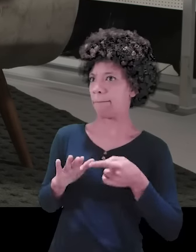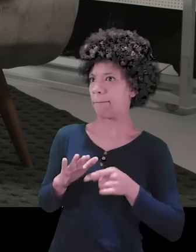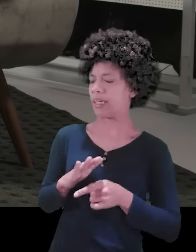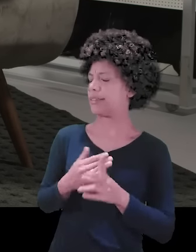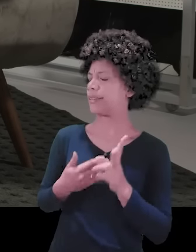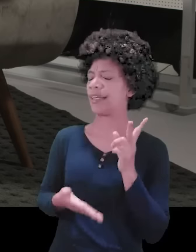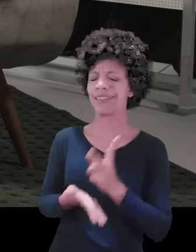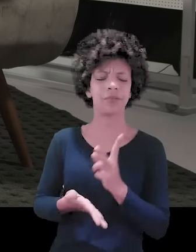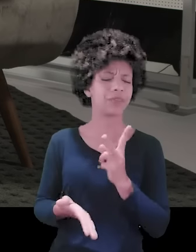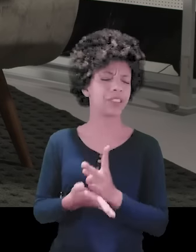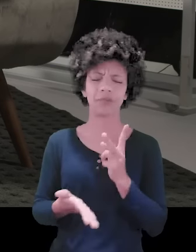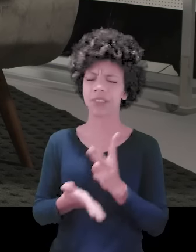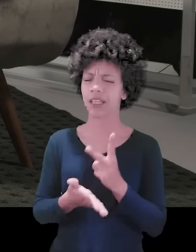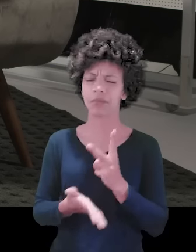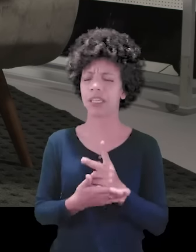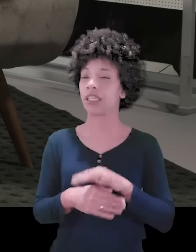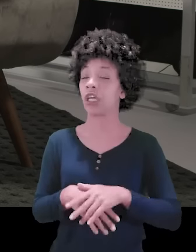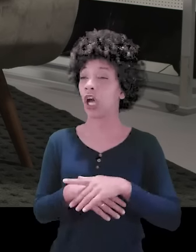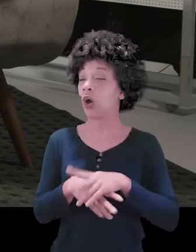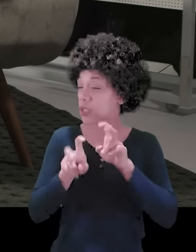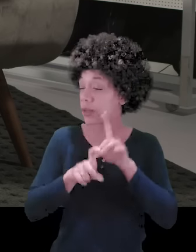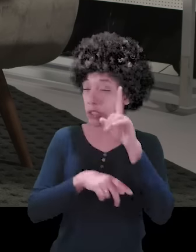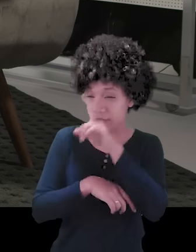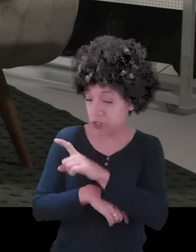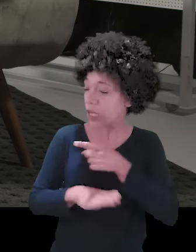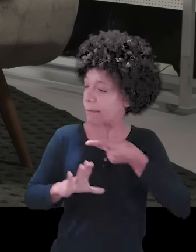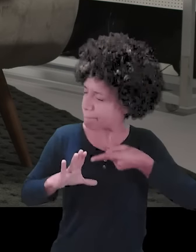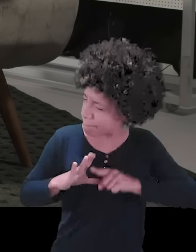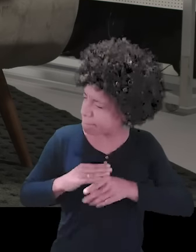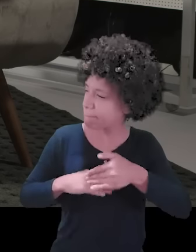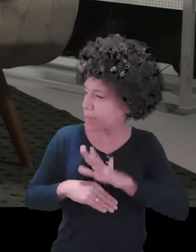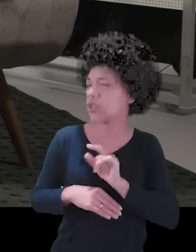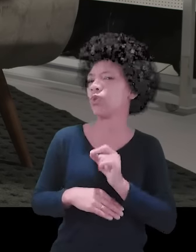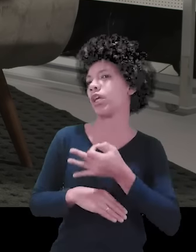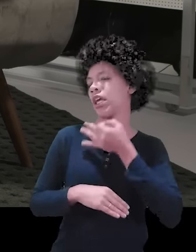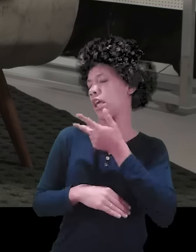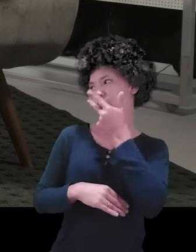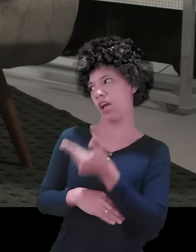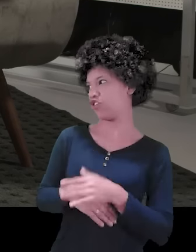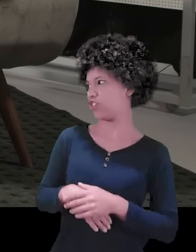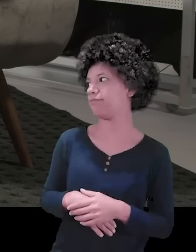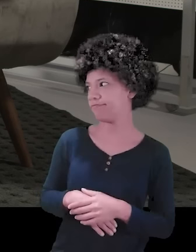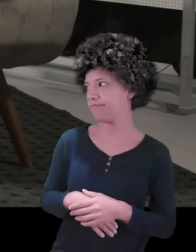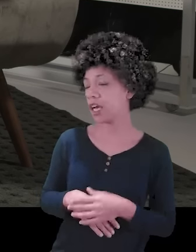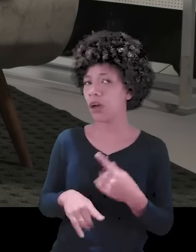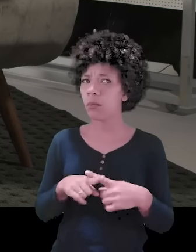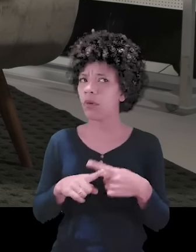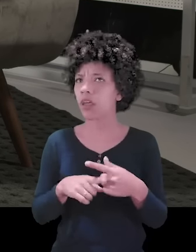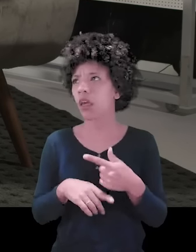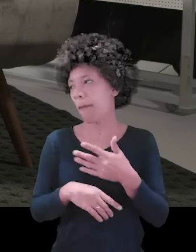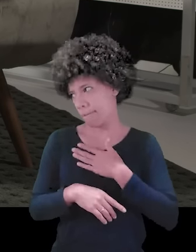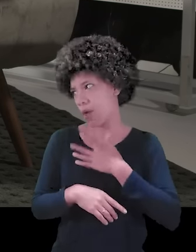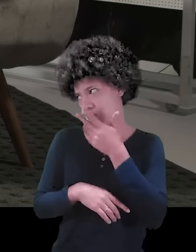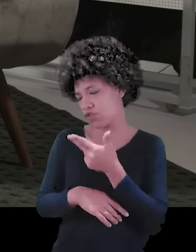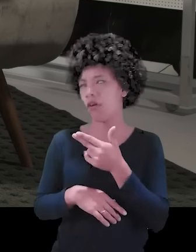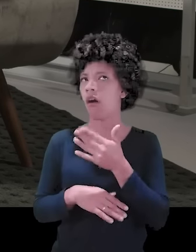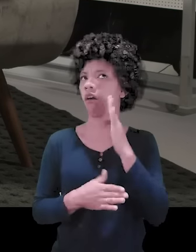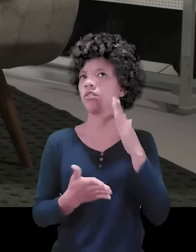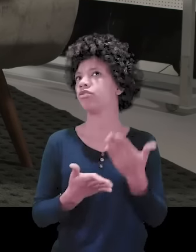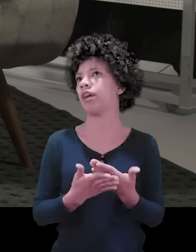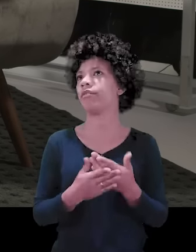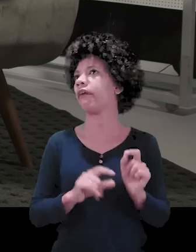sempre mais sempre todas assunto delicado que a gente fala aqui é assim que eu mais fundo do que a gente acha já para me pergunta nada porque eu achei que era uma palavra x não